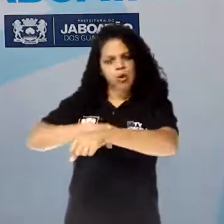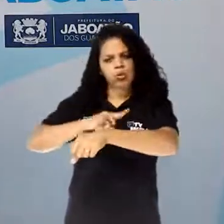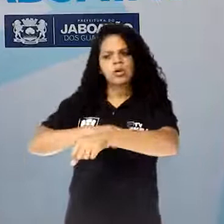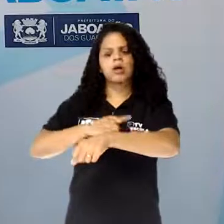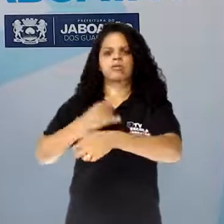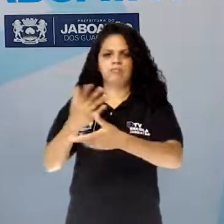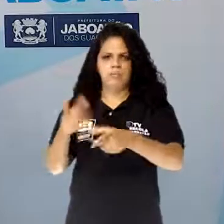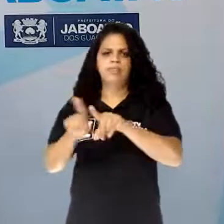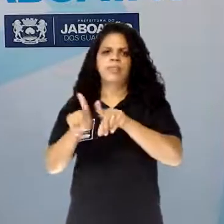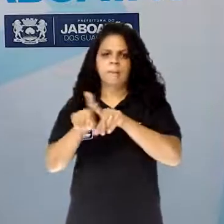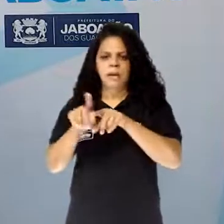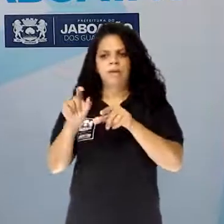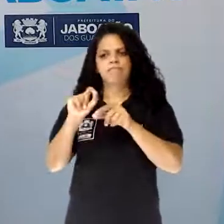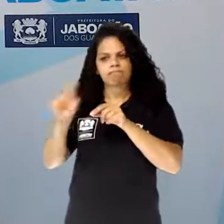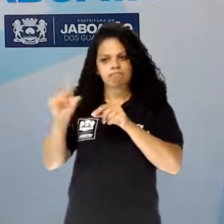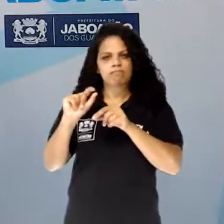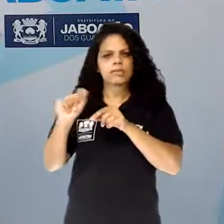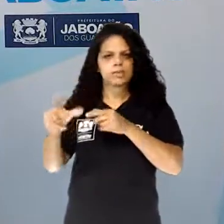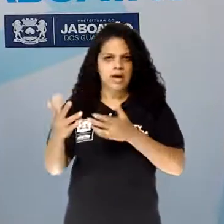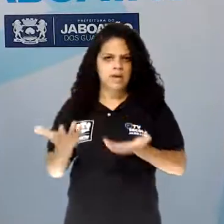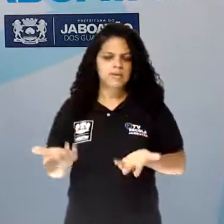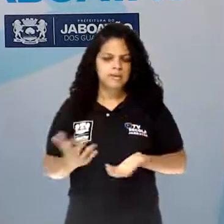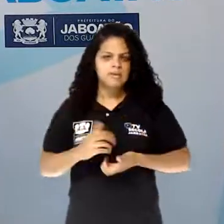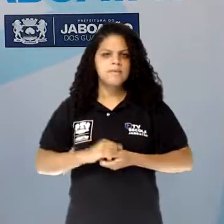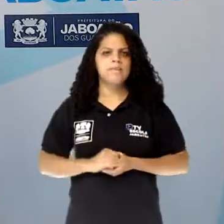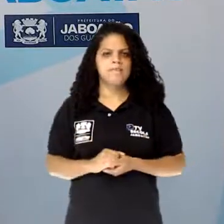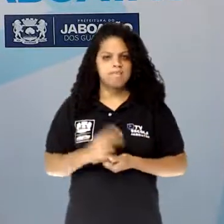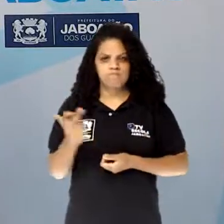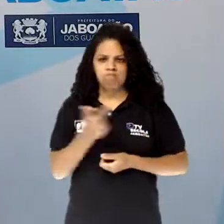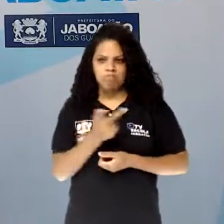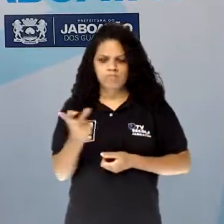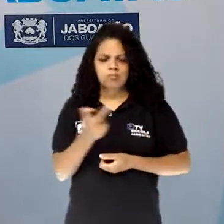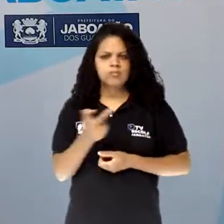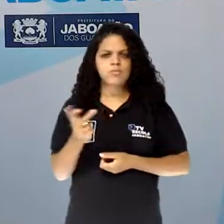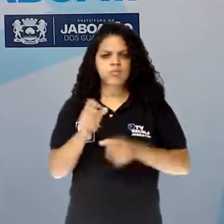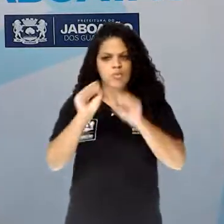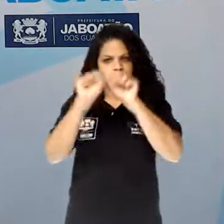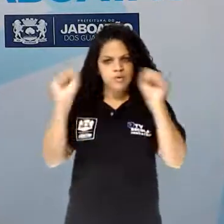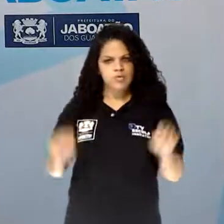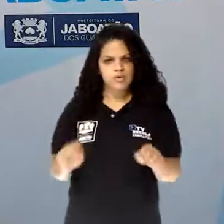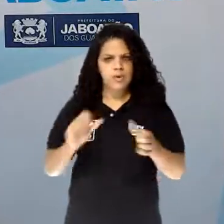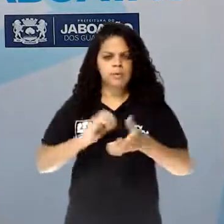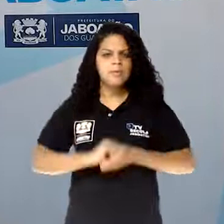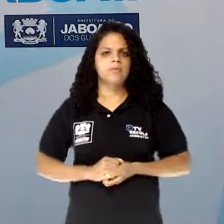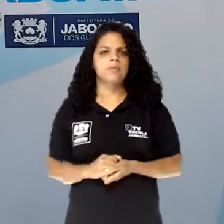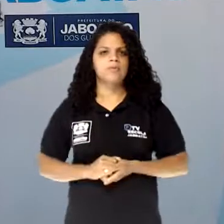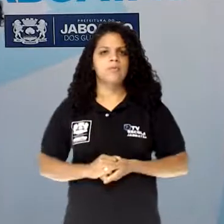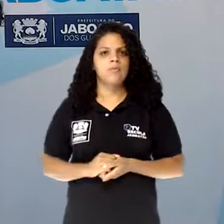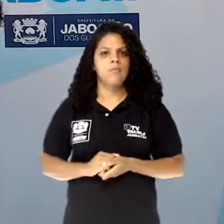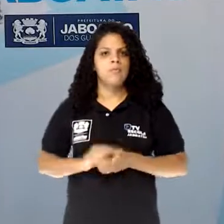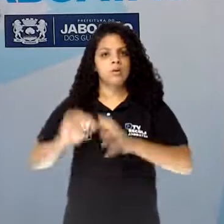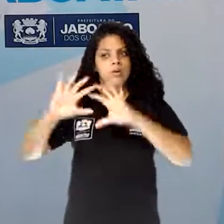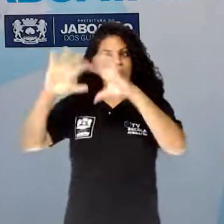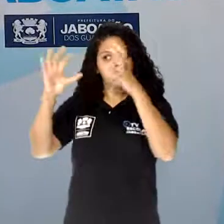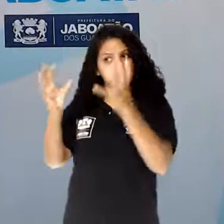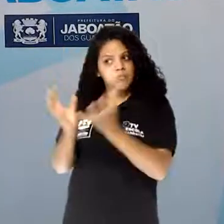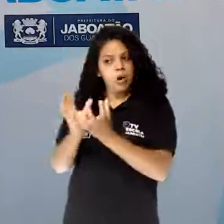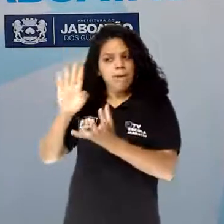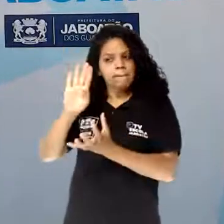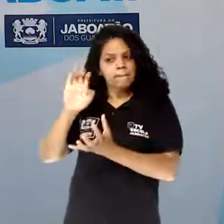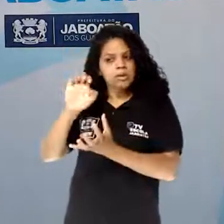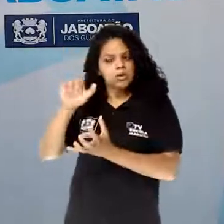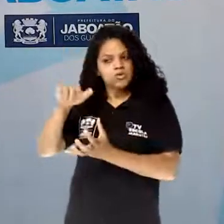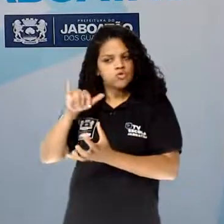para as duas realidades, para os dois sistemas, tá? Mas a bexiga está aqui representada, mas não faz